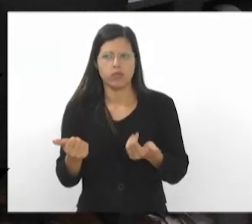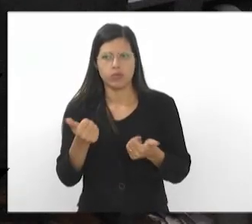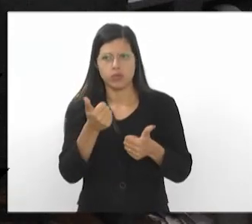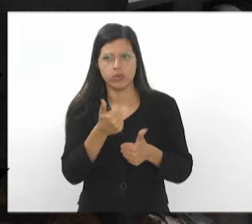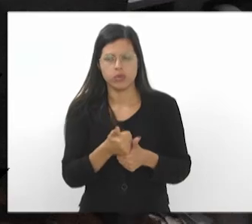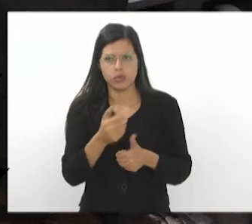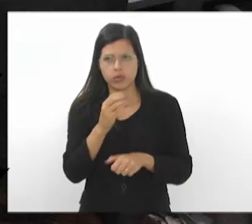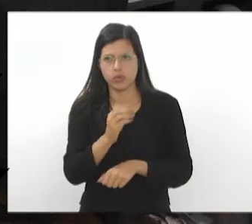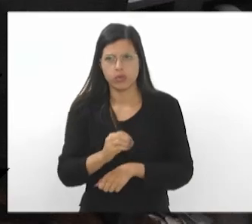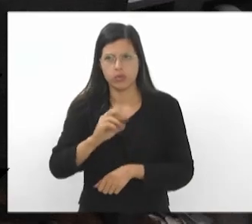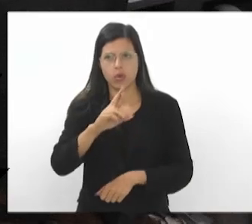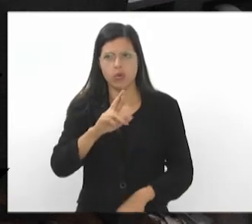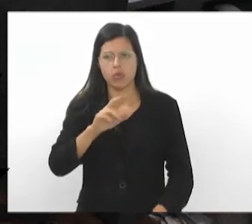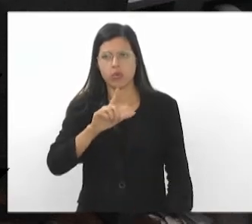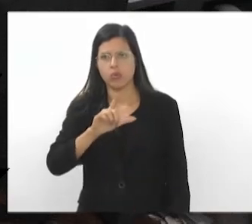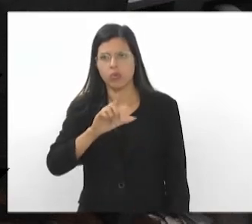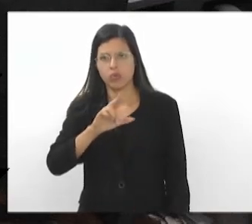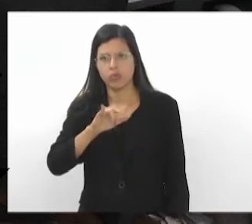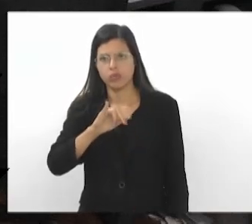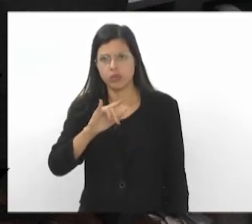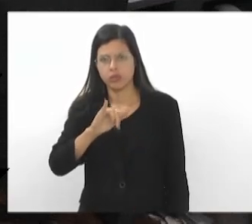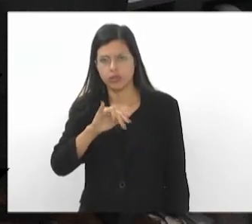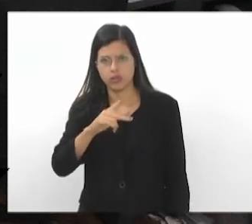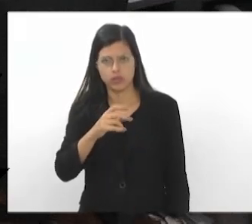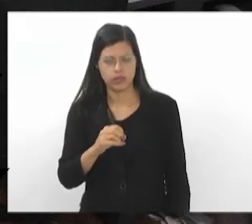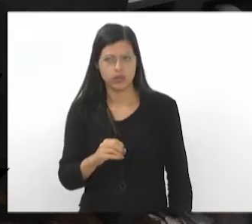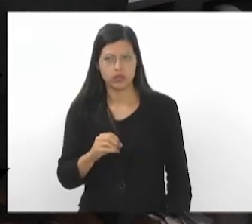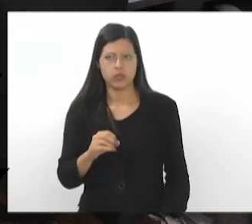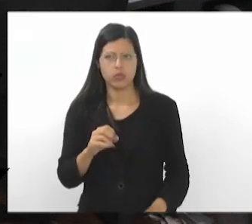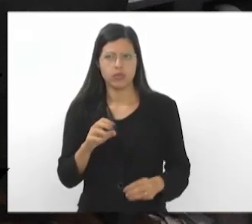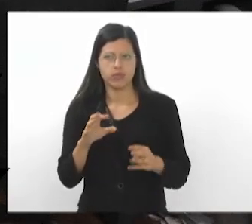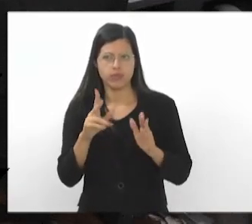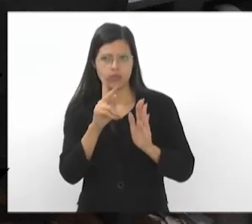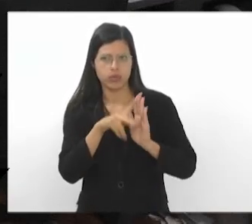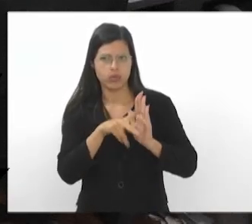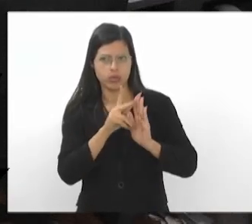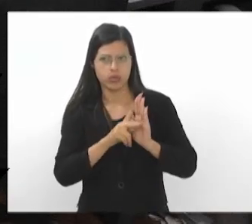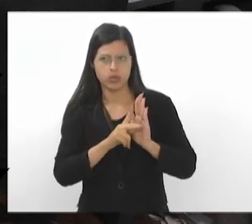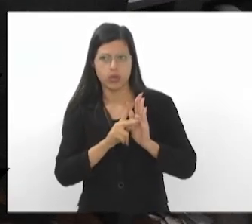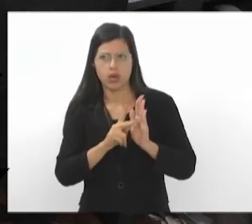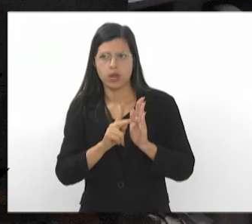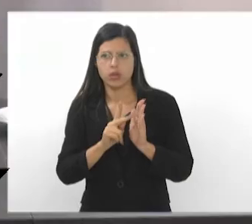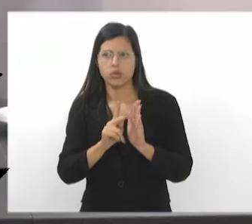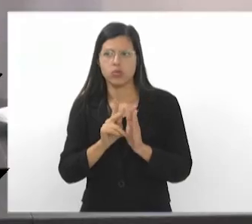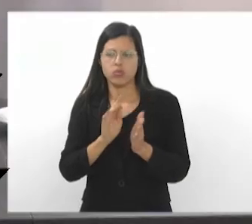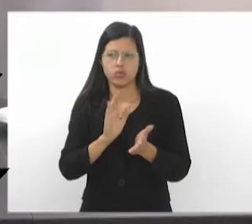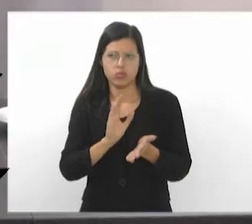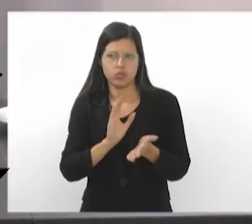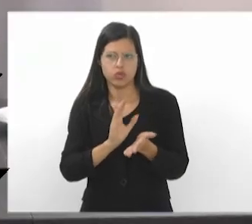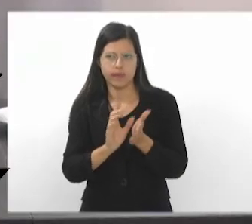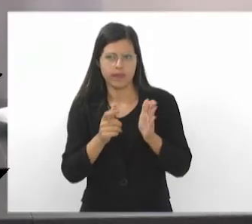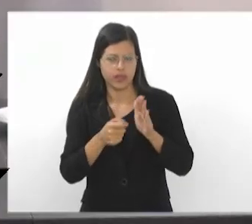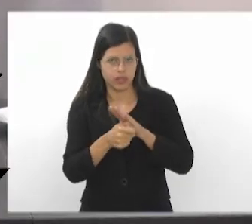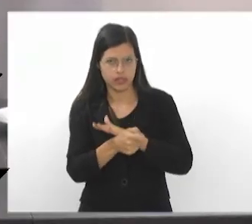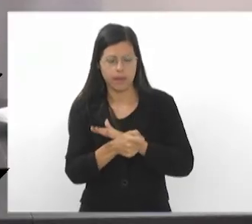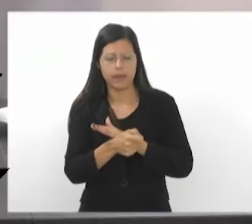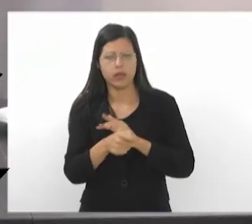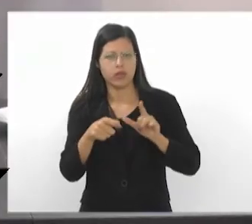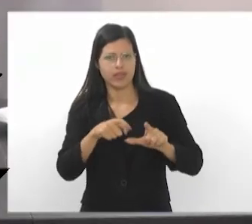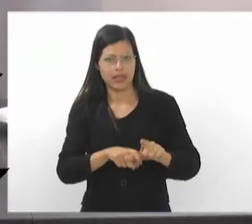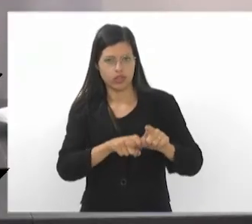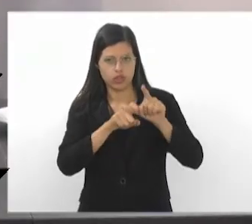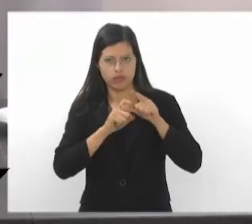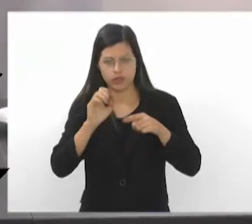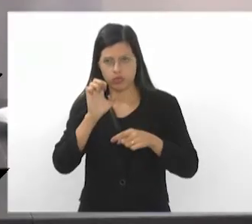do doutor Luizinho em relação ao projeto de refinanciamento da dívida do Estado, né? Onde os